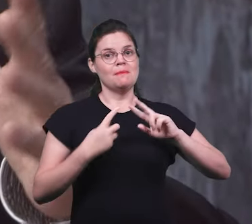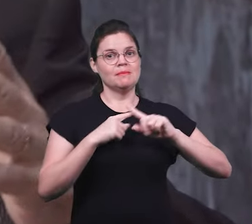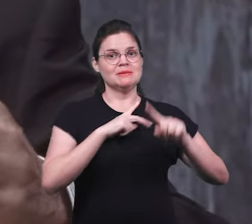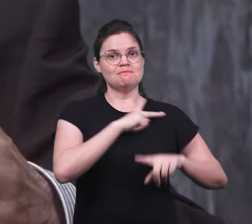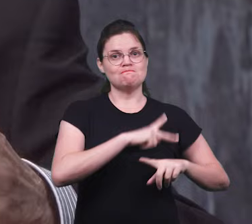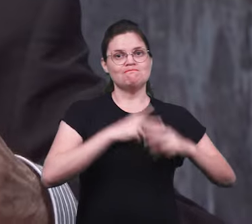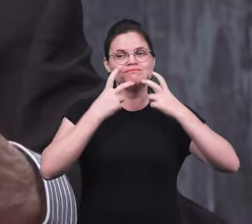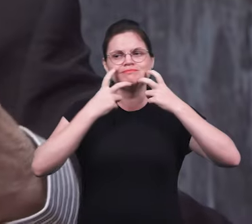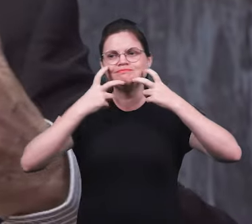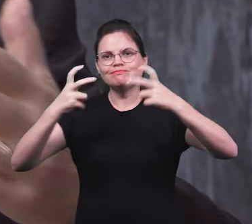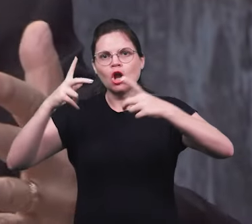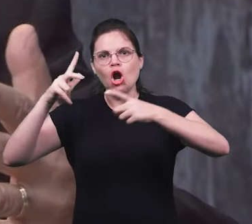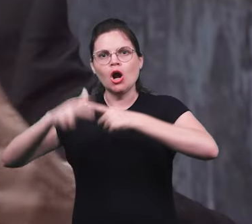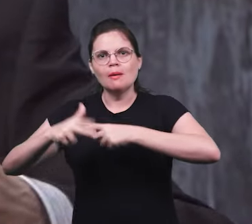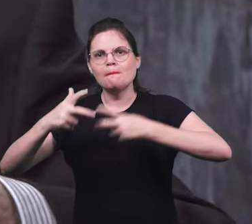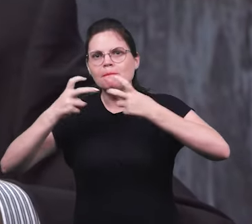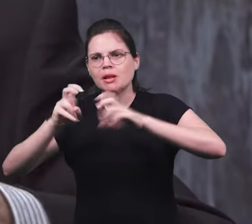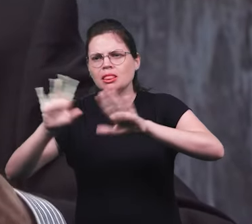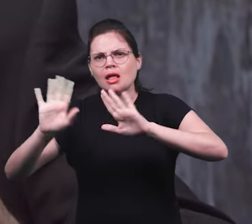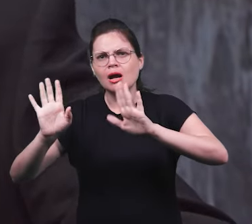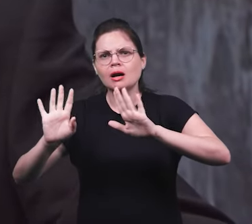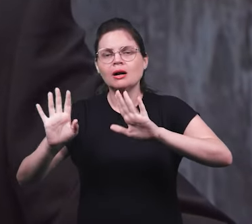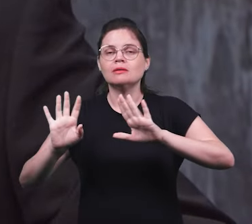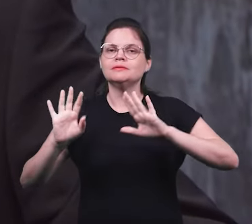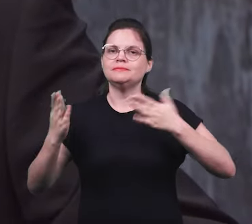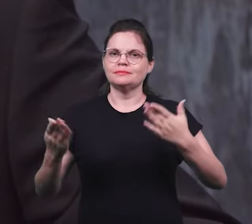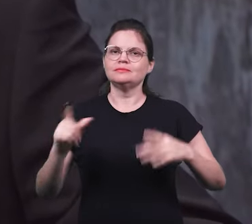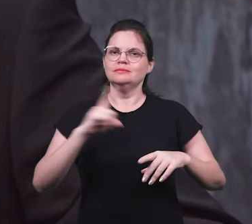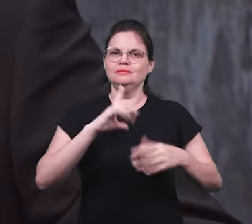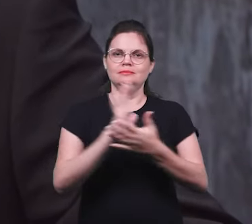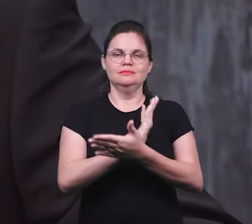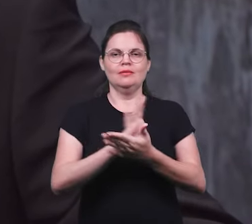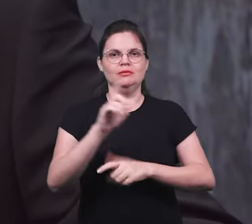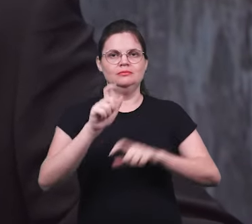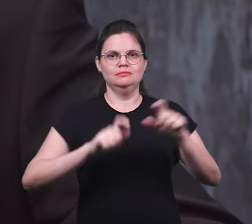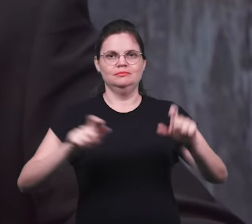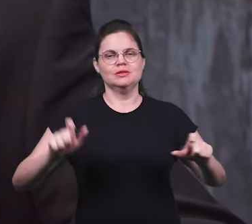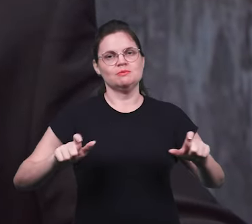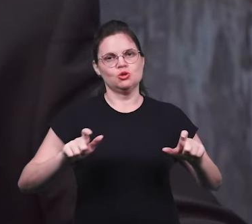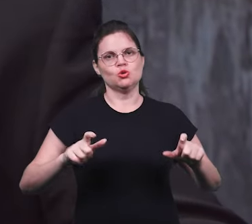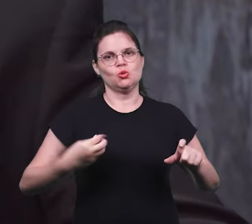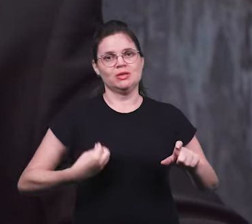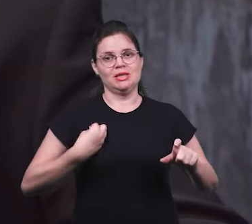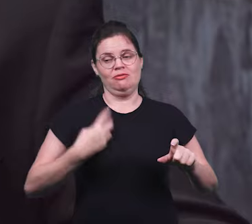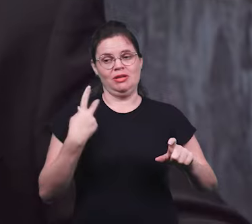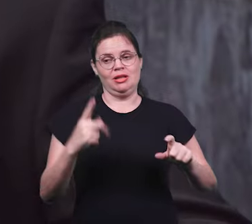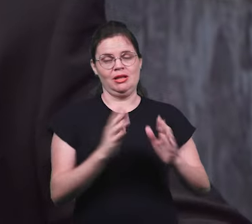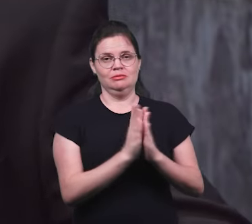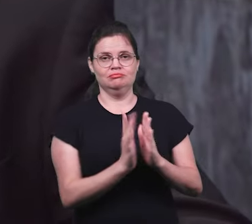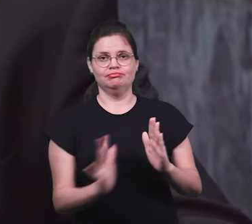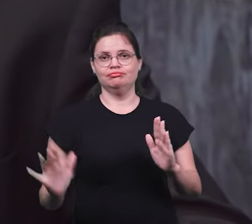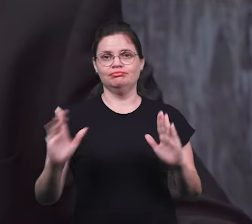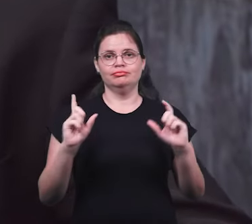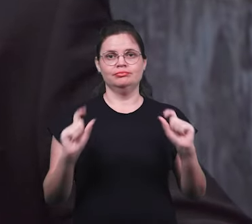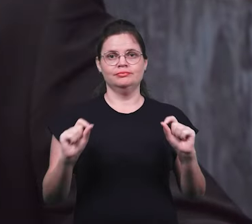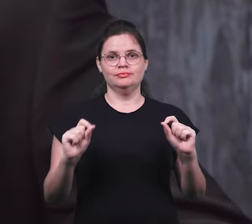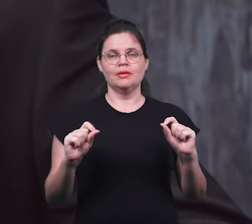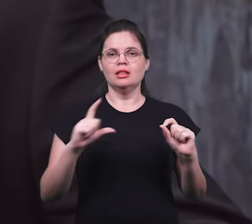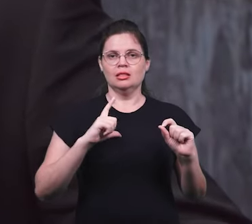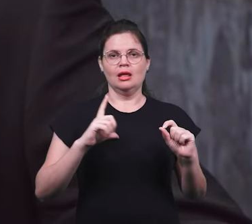impedindo e em seguida, quer dizer, tem momentos da vida do homem que ele chega